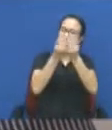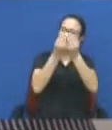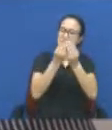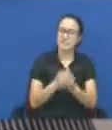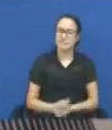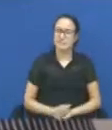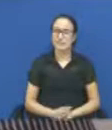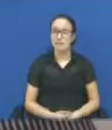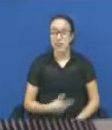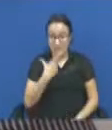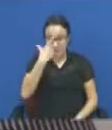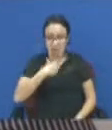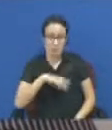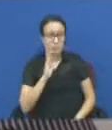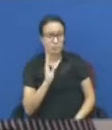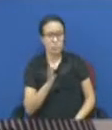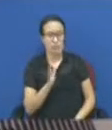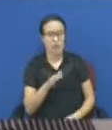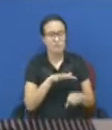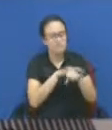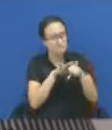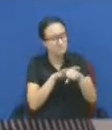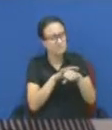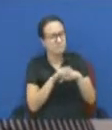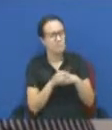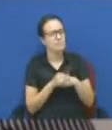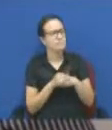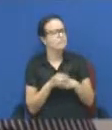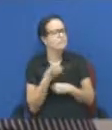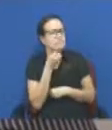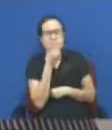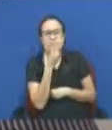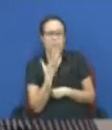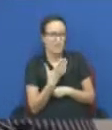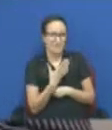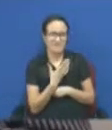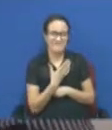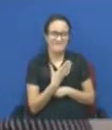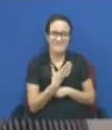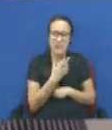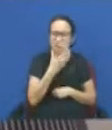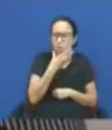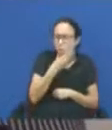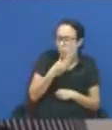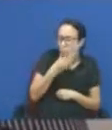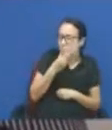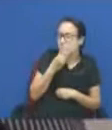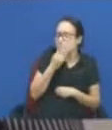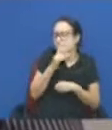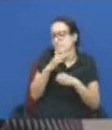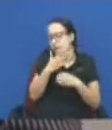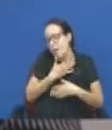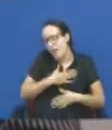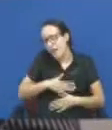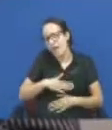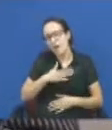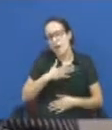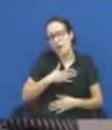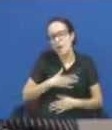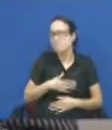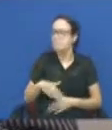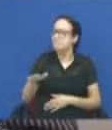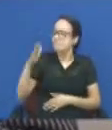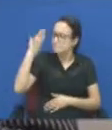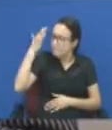de perto, né? Um homem compreensivo, um homem que só fala de educação e se fala de projeto